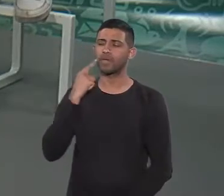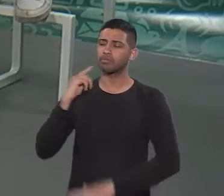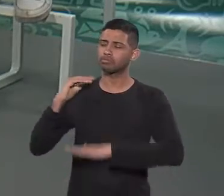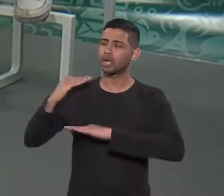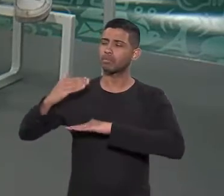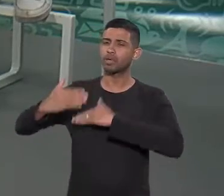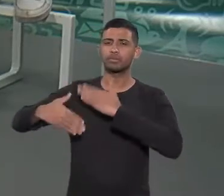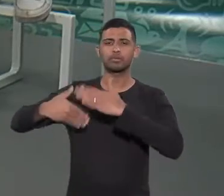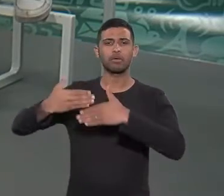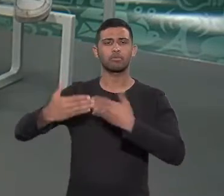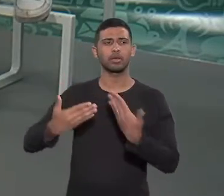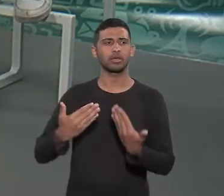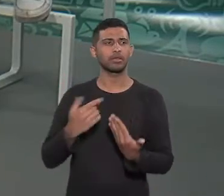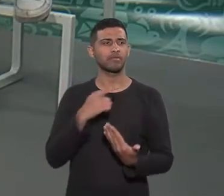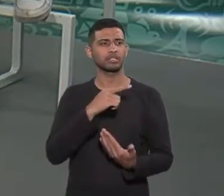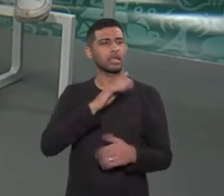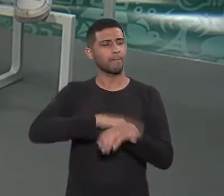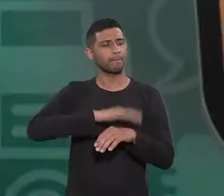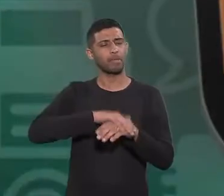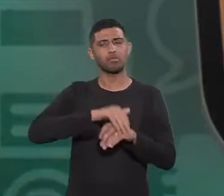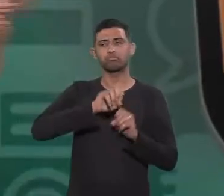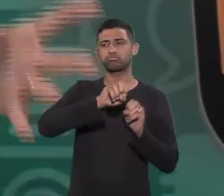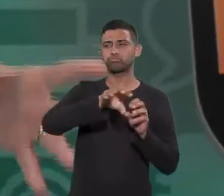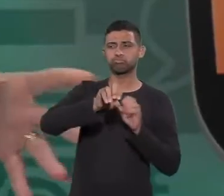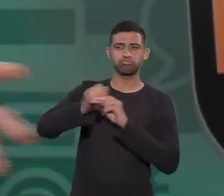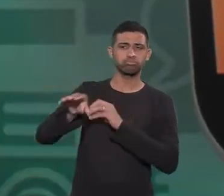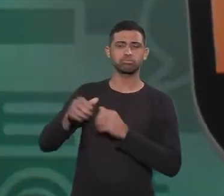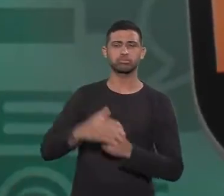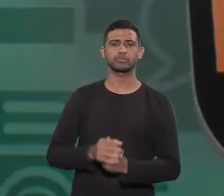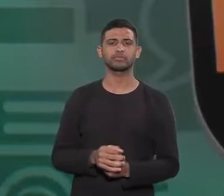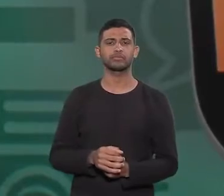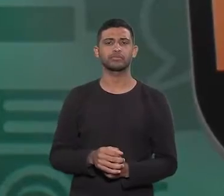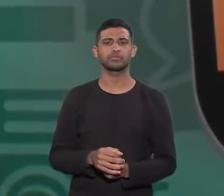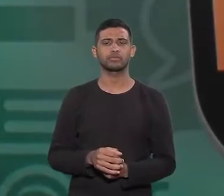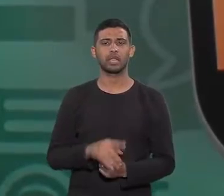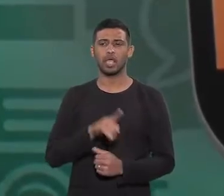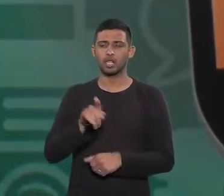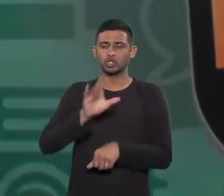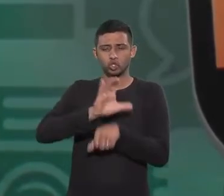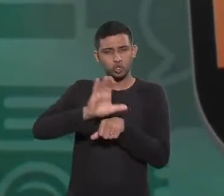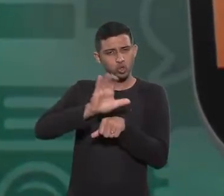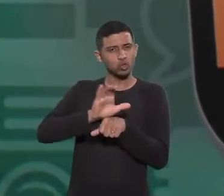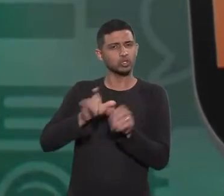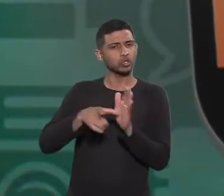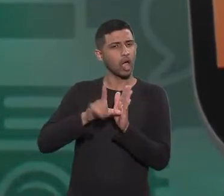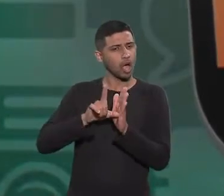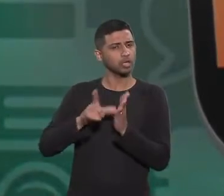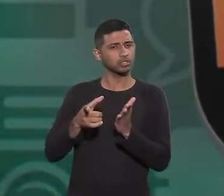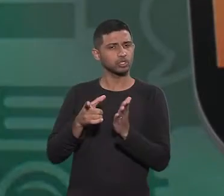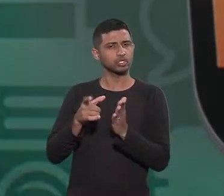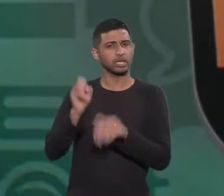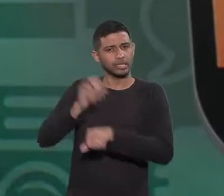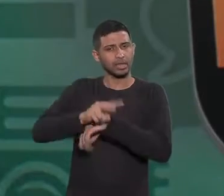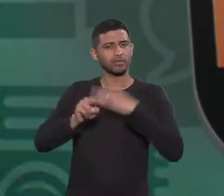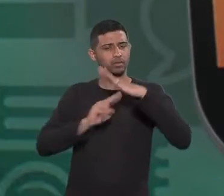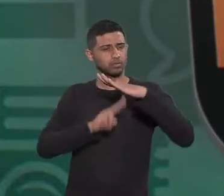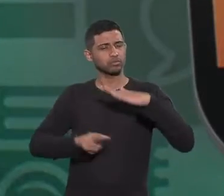visto ao longo do tempo em que tem dado aula para o pré-vestibular